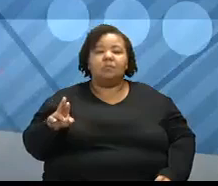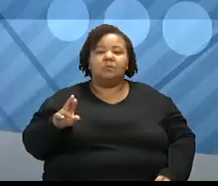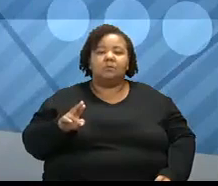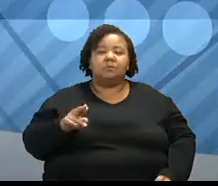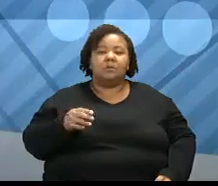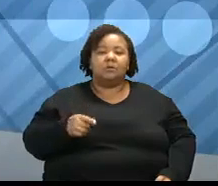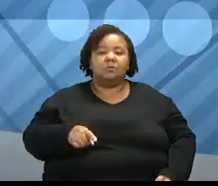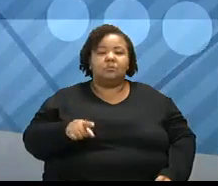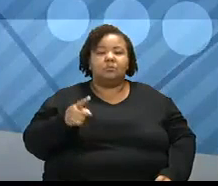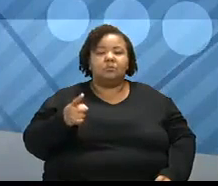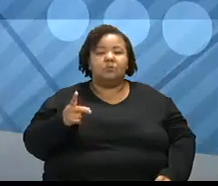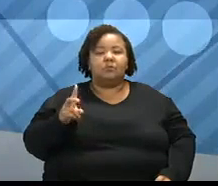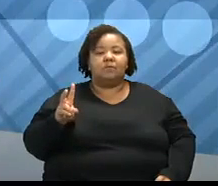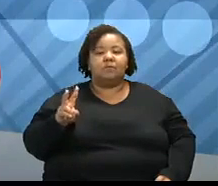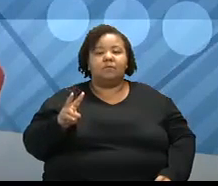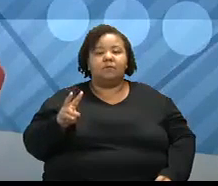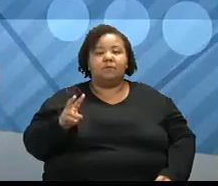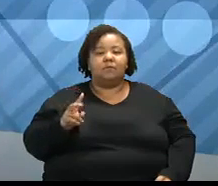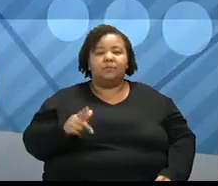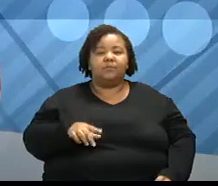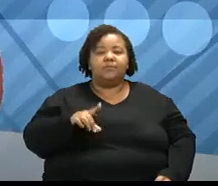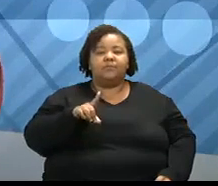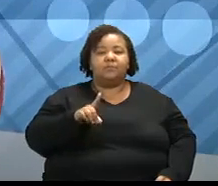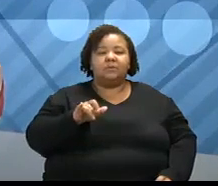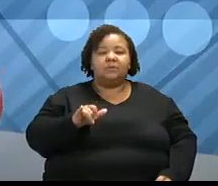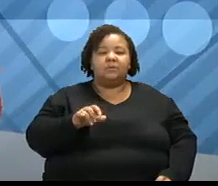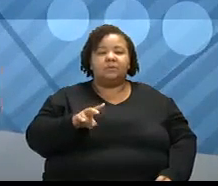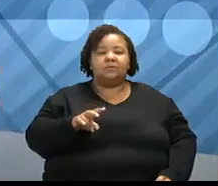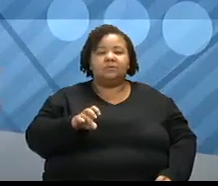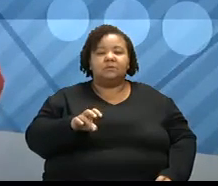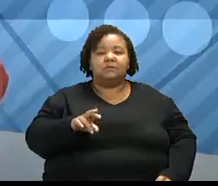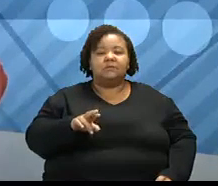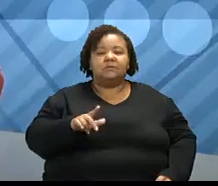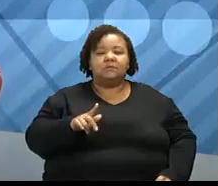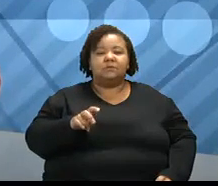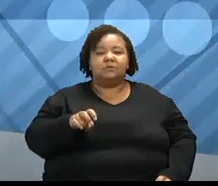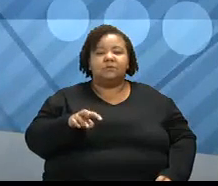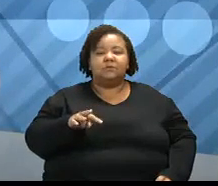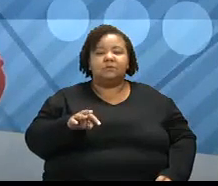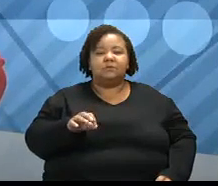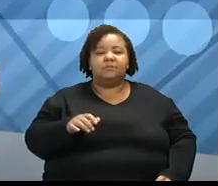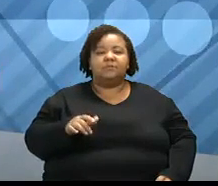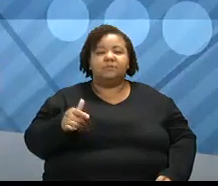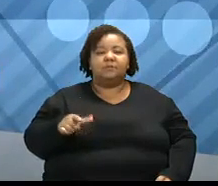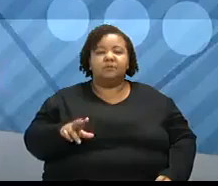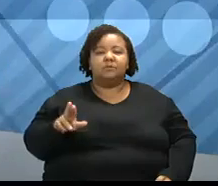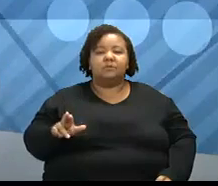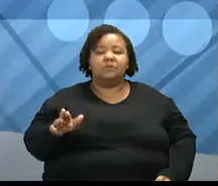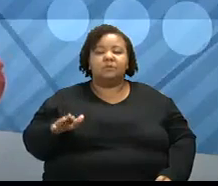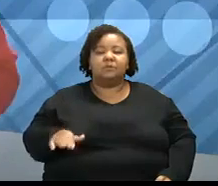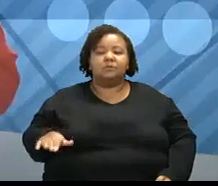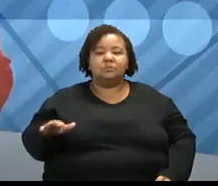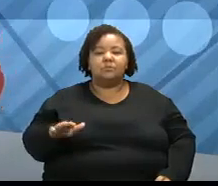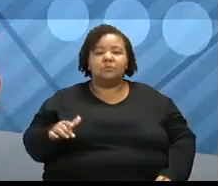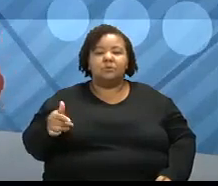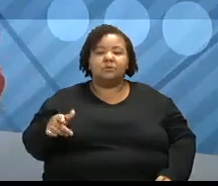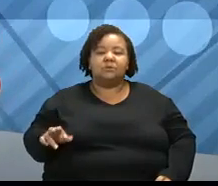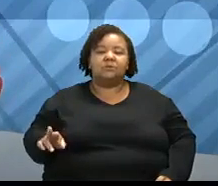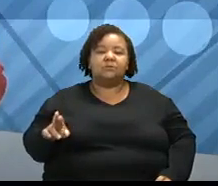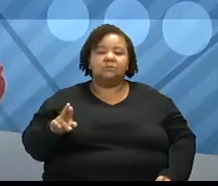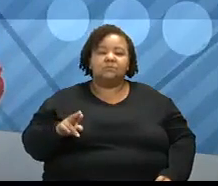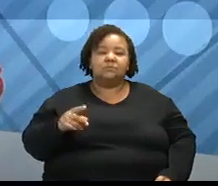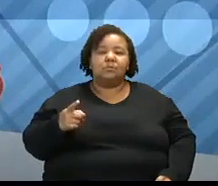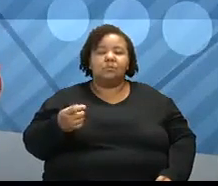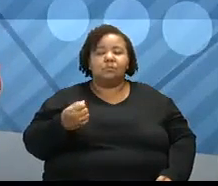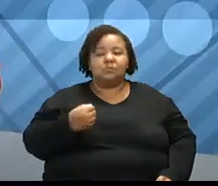vetor. O divergente, nós aplicamos sobre um campo e obtemos como resultado um número. Então, são dois tipos